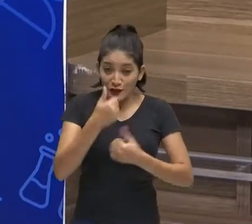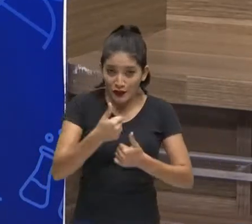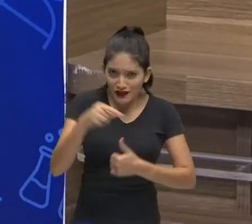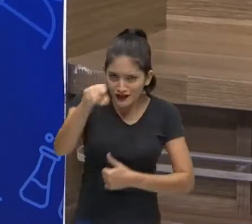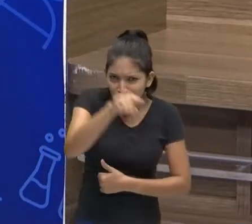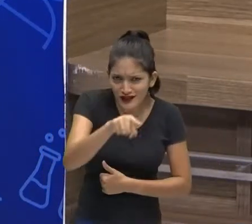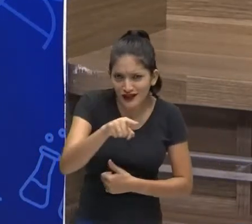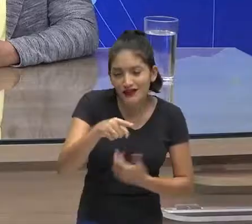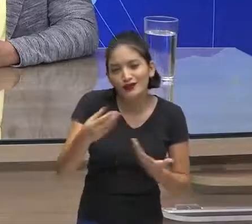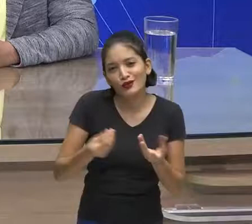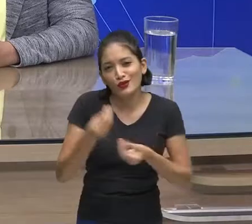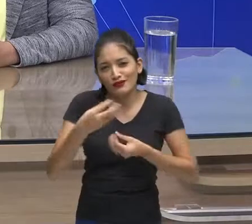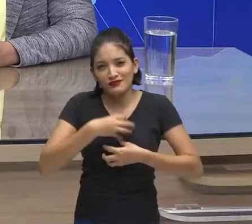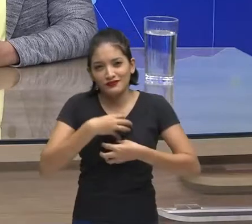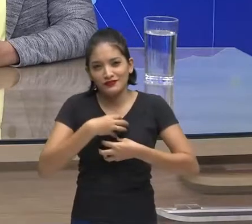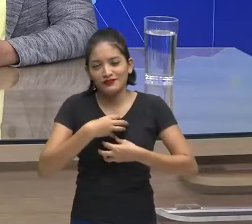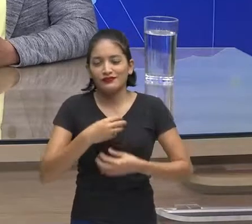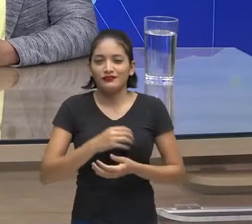você?